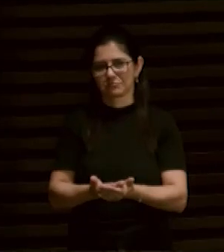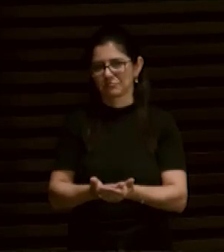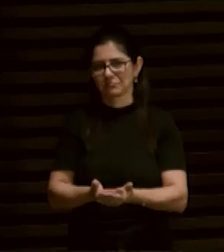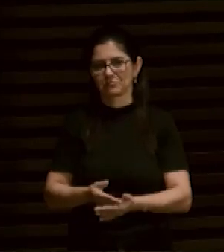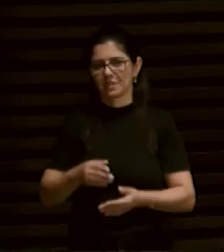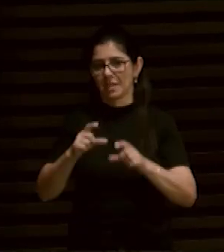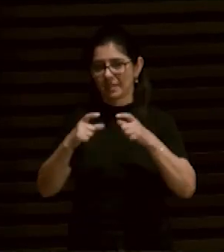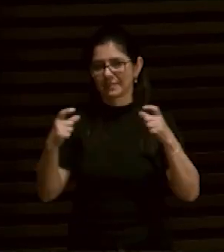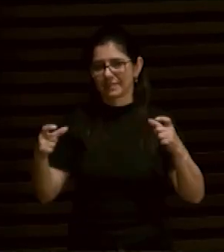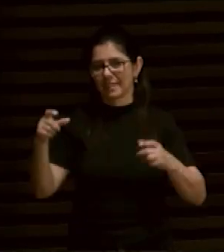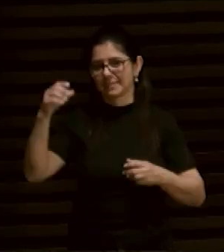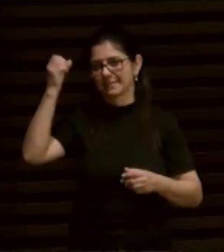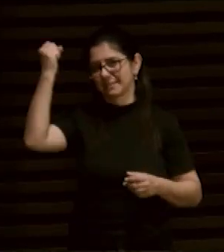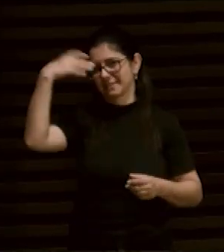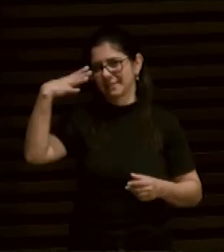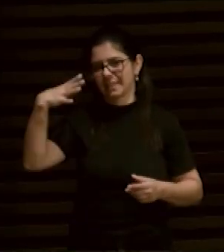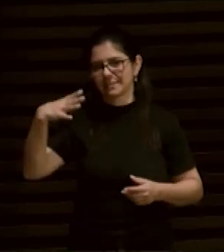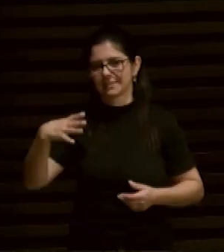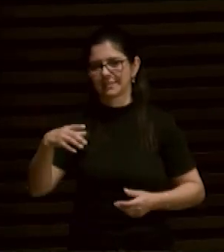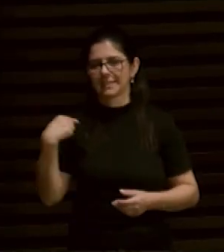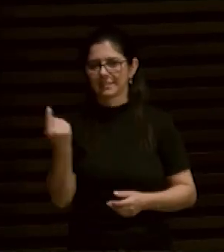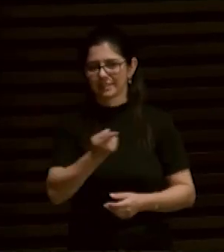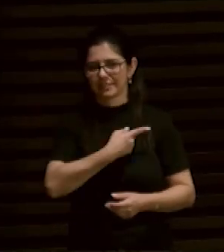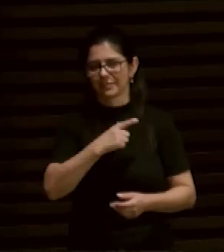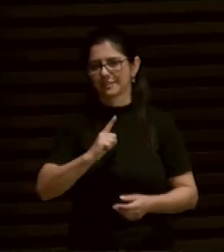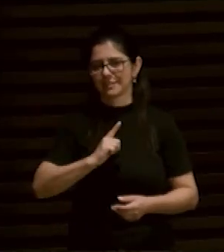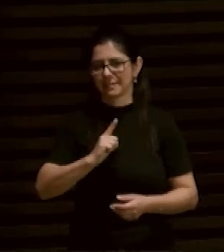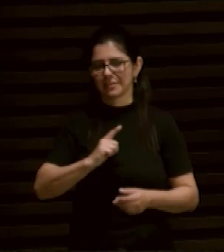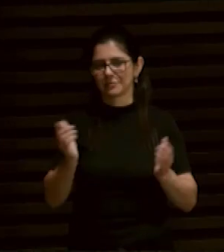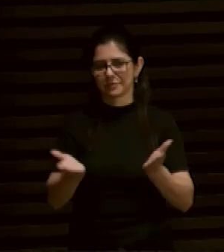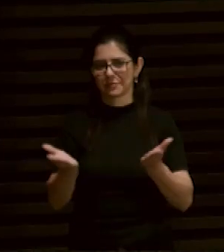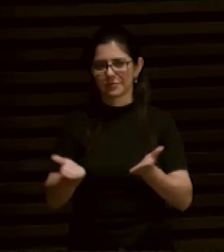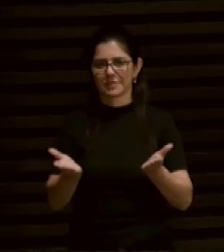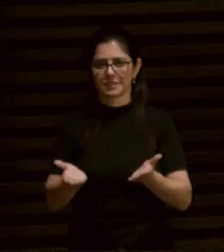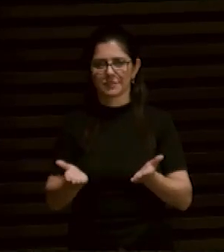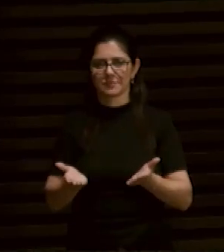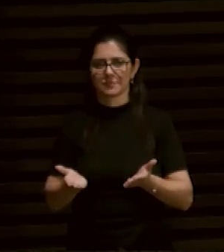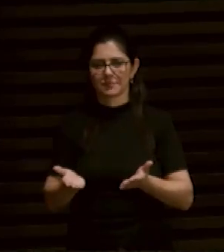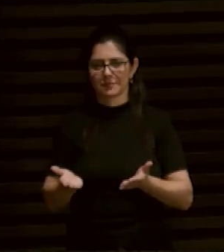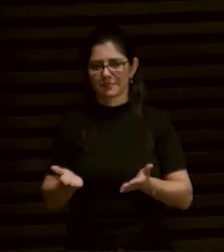do que aquele povo nós temos, porque nós viemos,